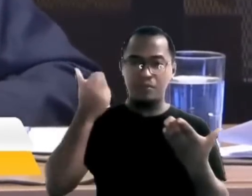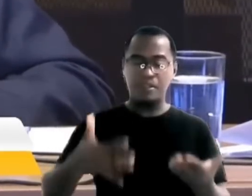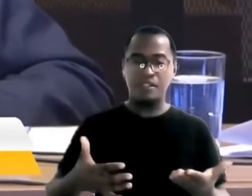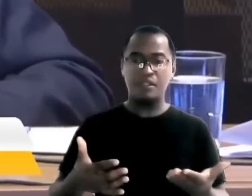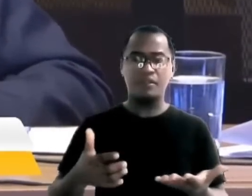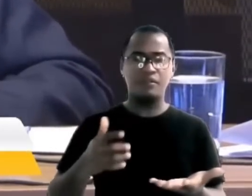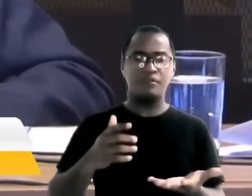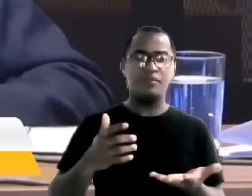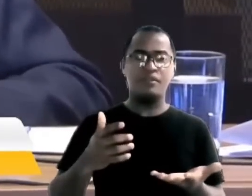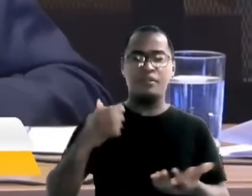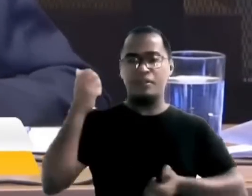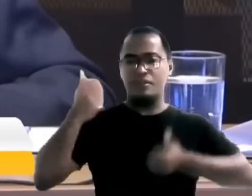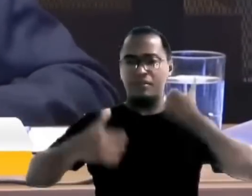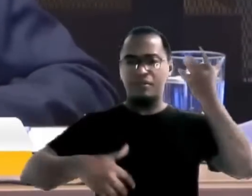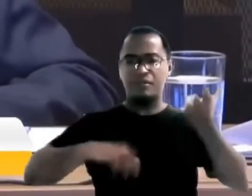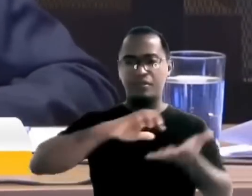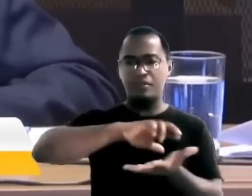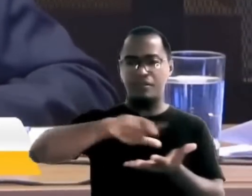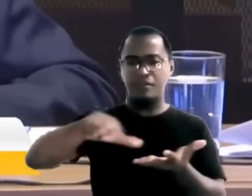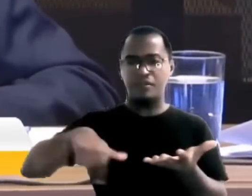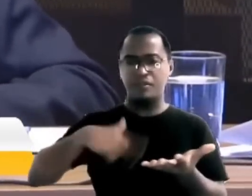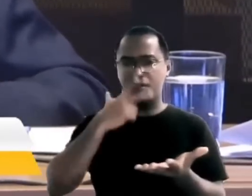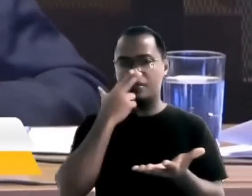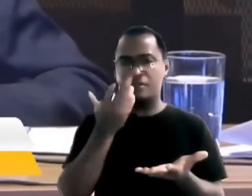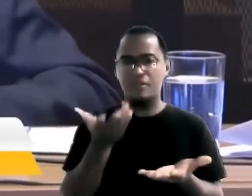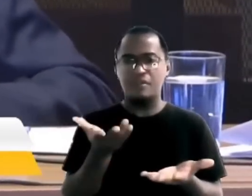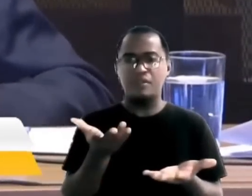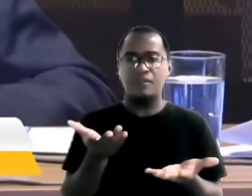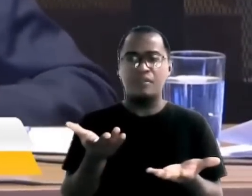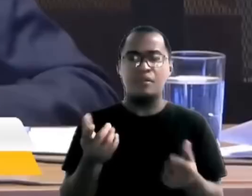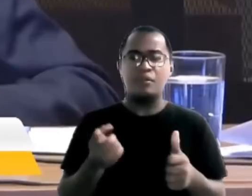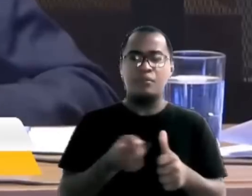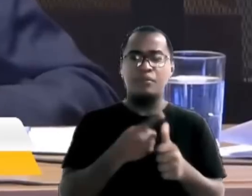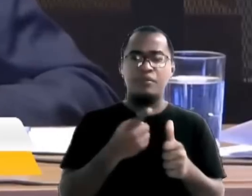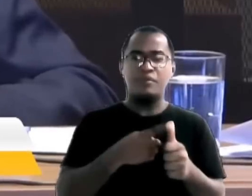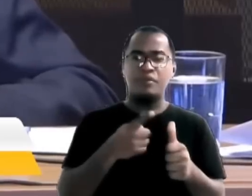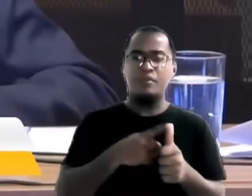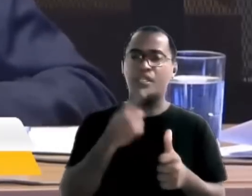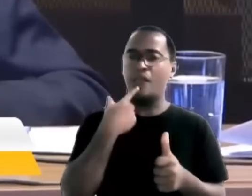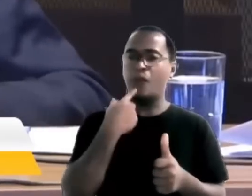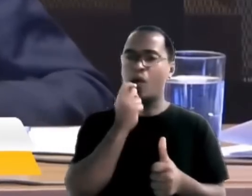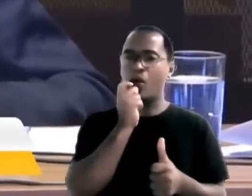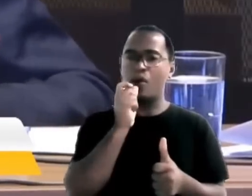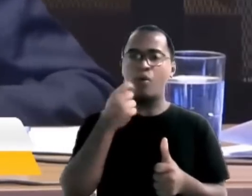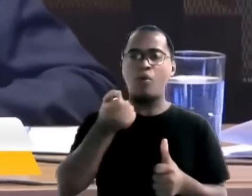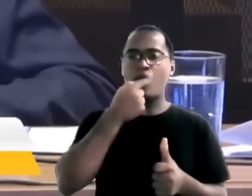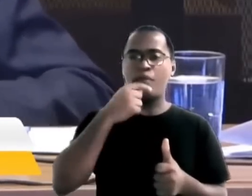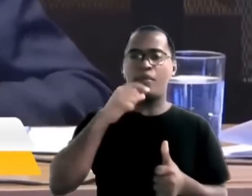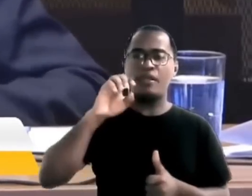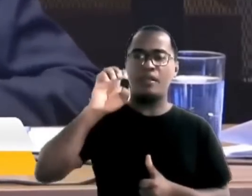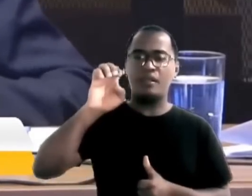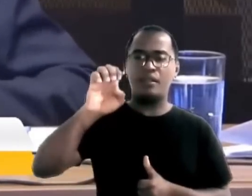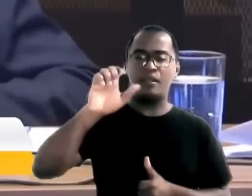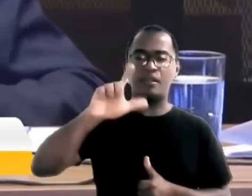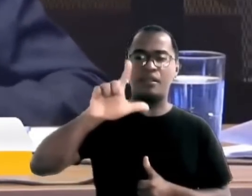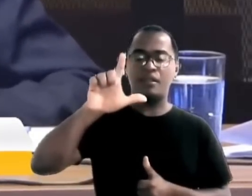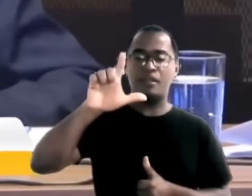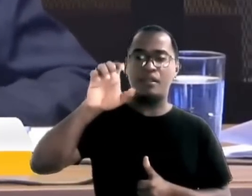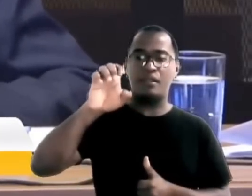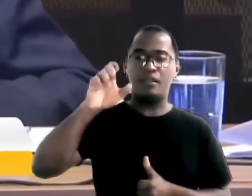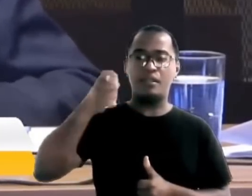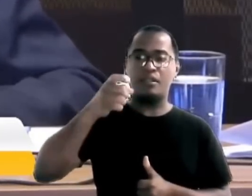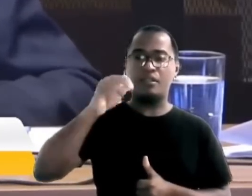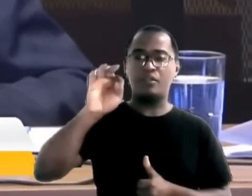muito, de maneira jocosa, porque primeiro que Lexotan não se toma na veia, né? Então já começa